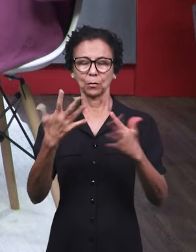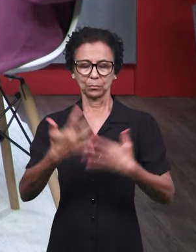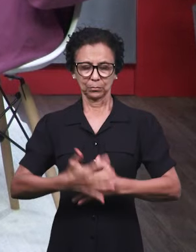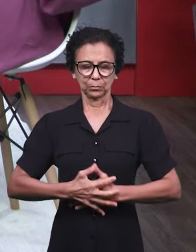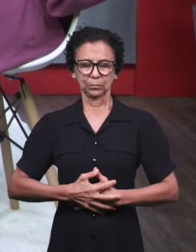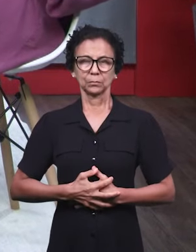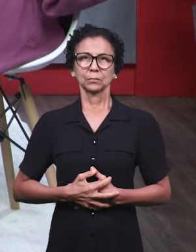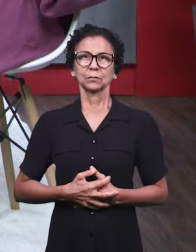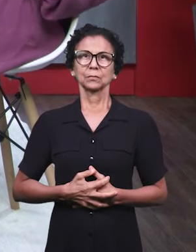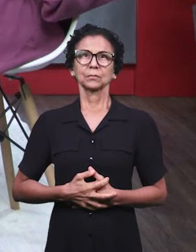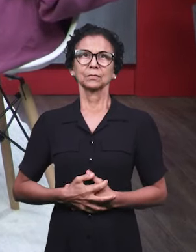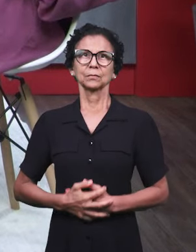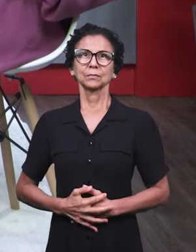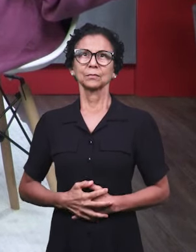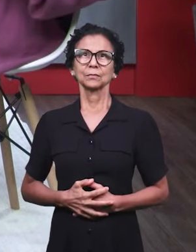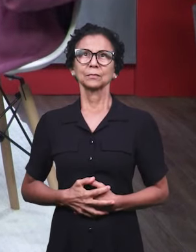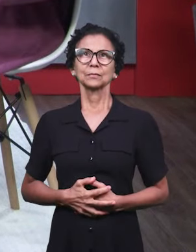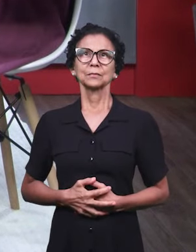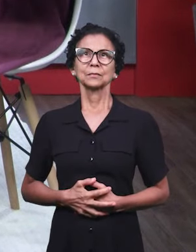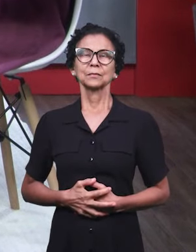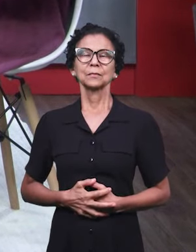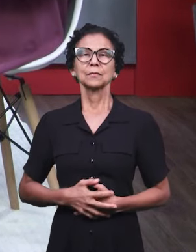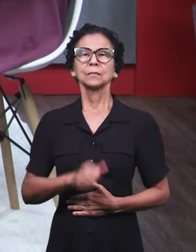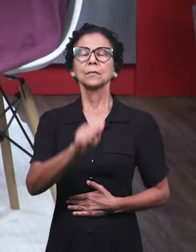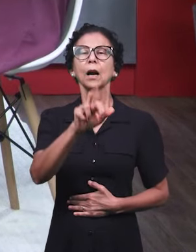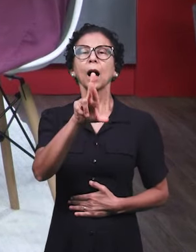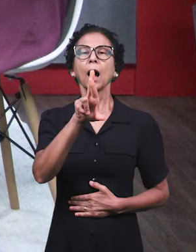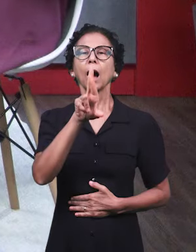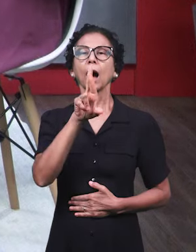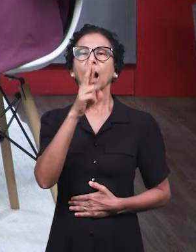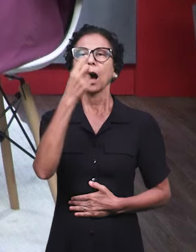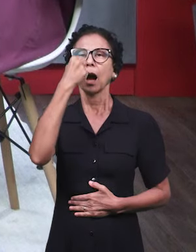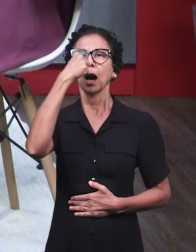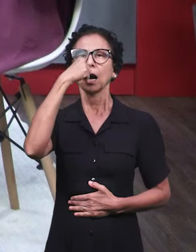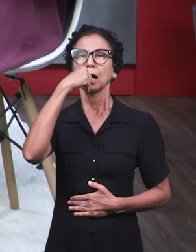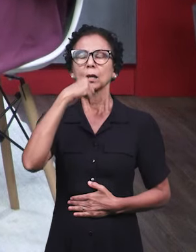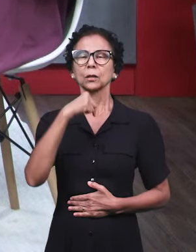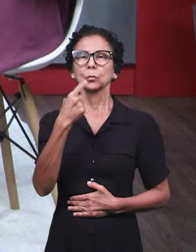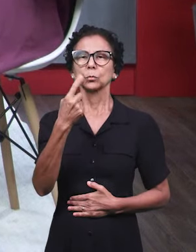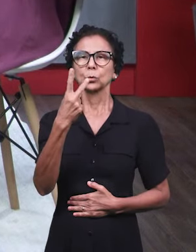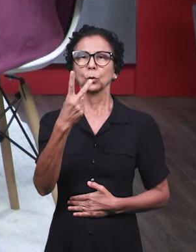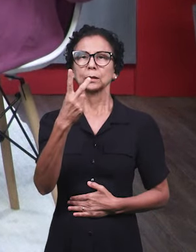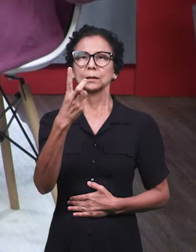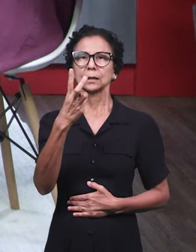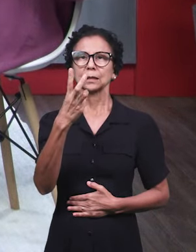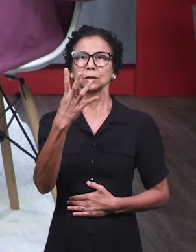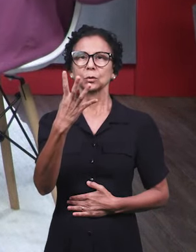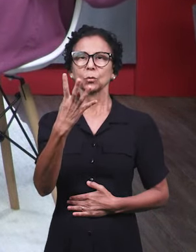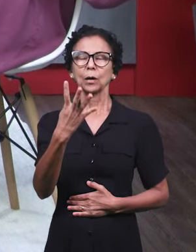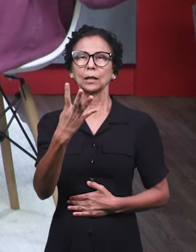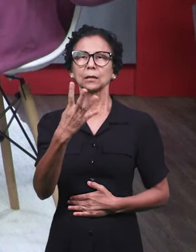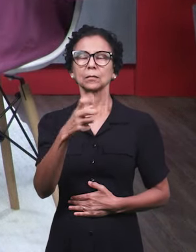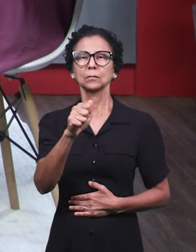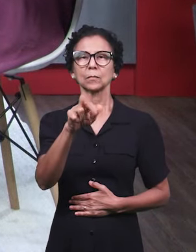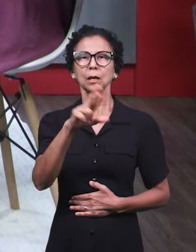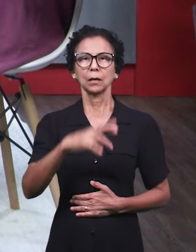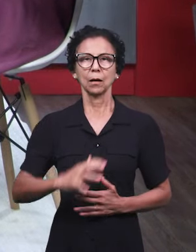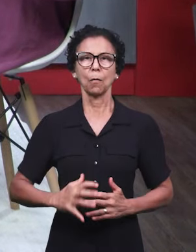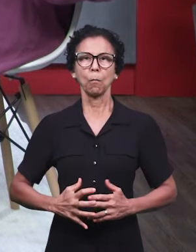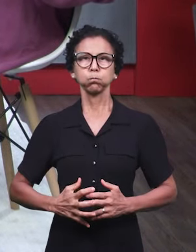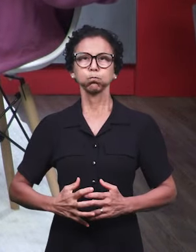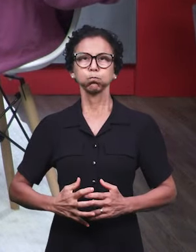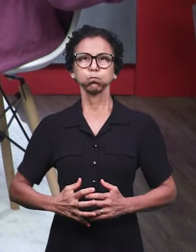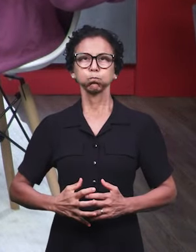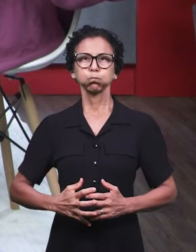nosso abdômen. E no momento da inspiração, a gente vai contar até 4 e vai sentir que o nosso abdômen ele